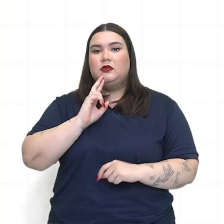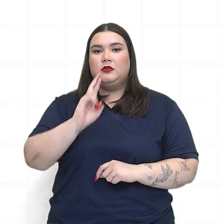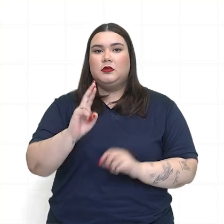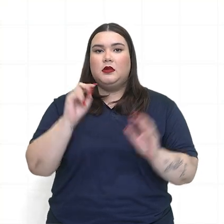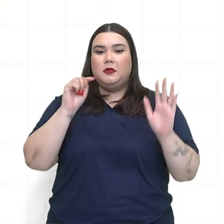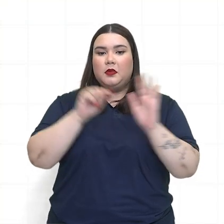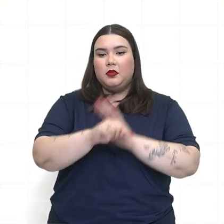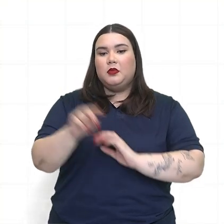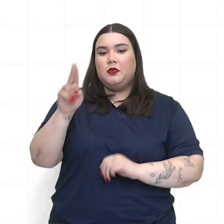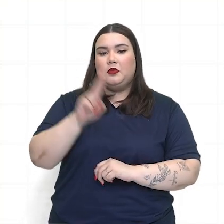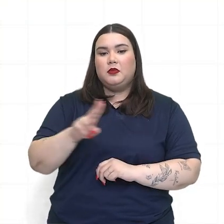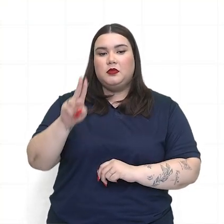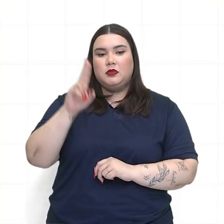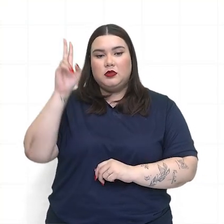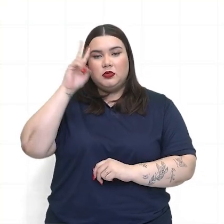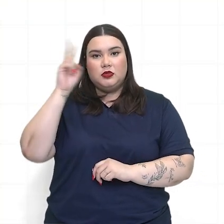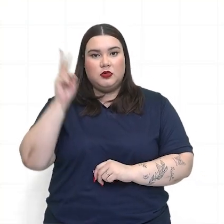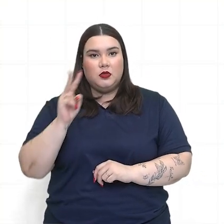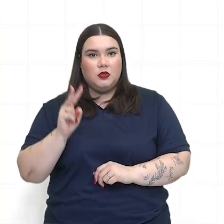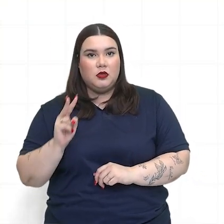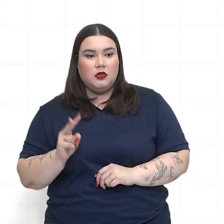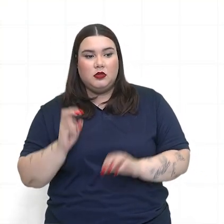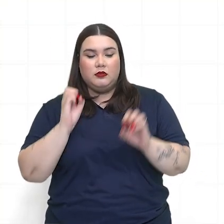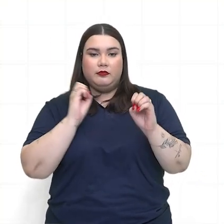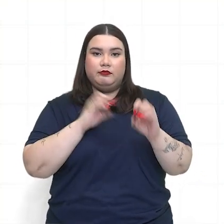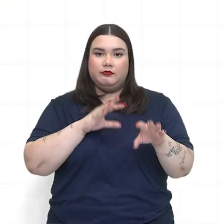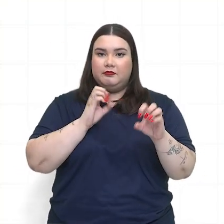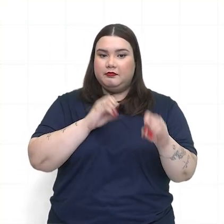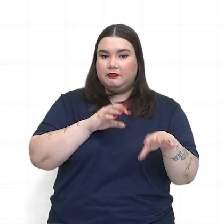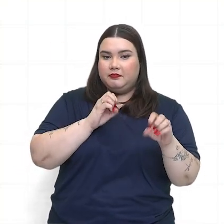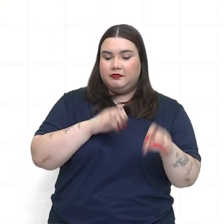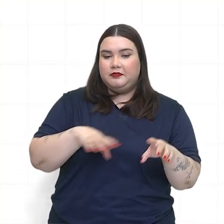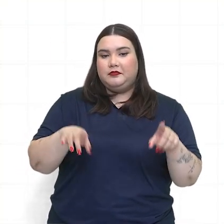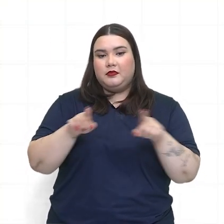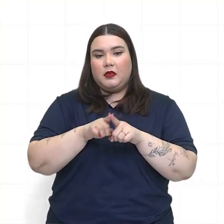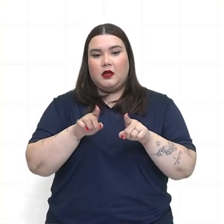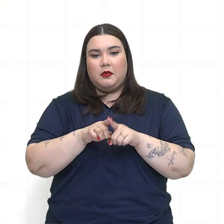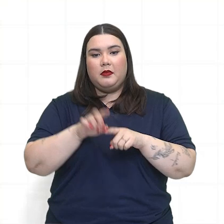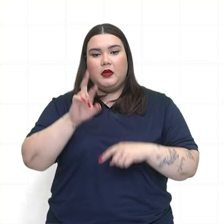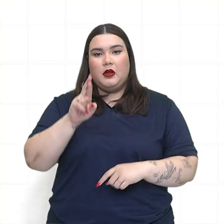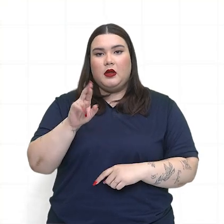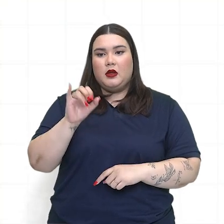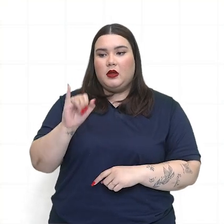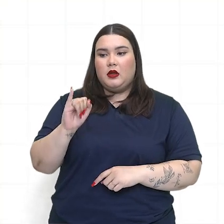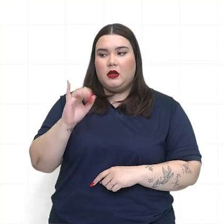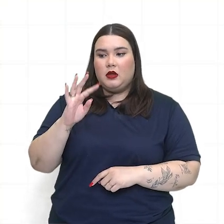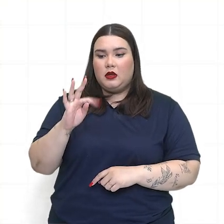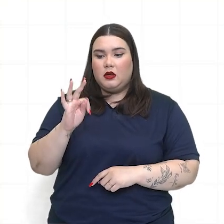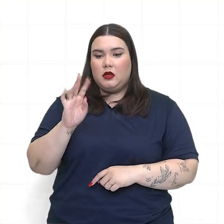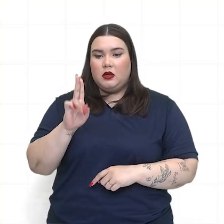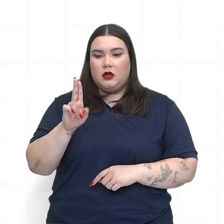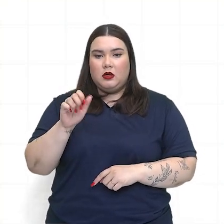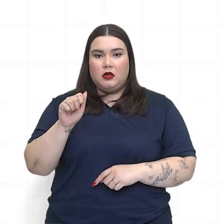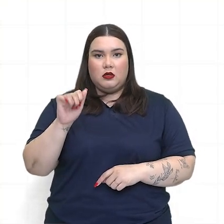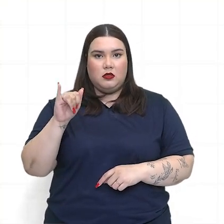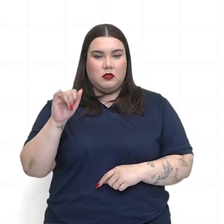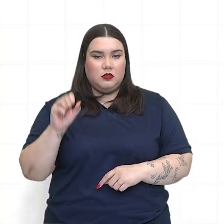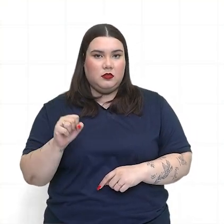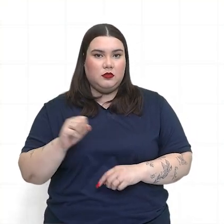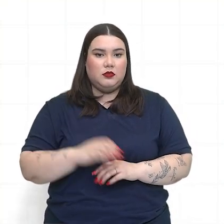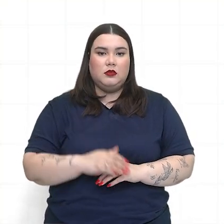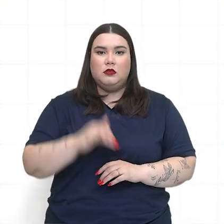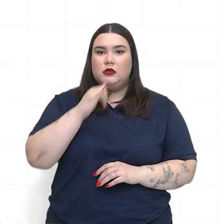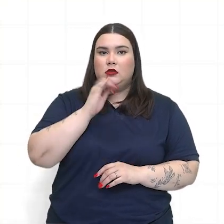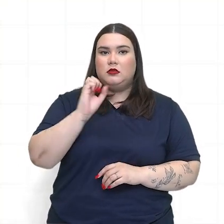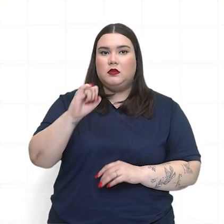se utilizam de histórias, de ensinamentos e de rituais. Então, se eu